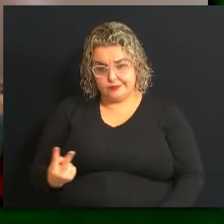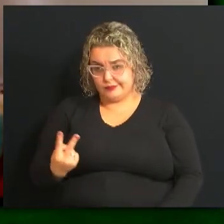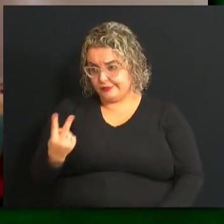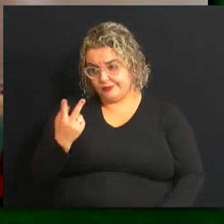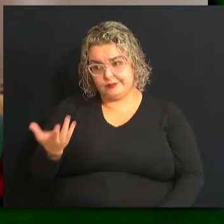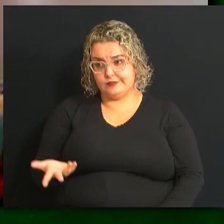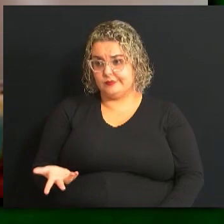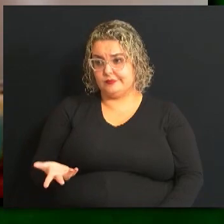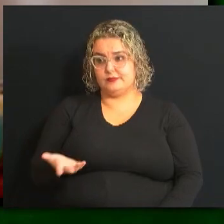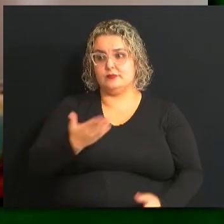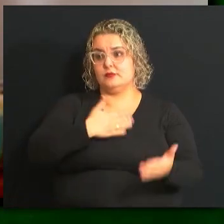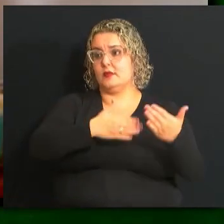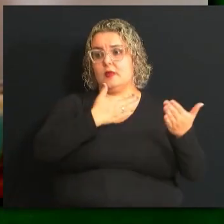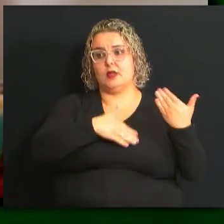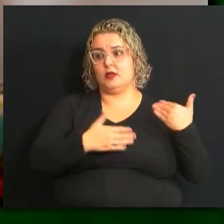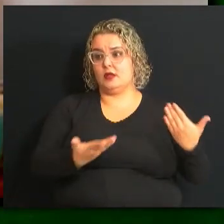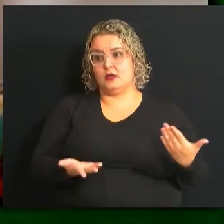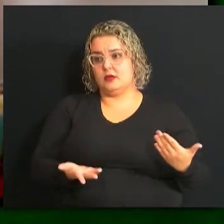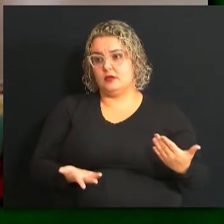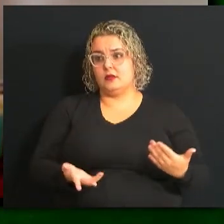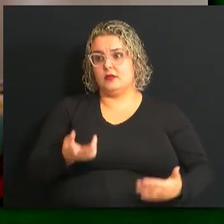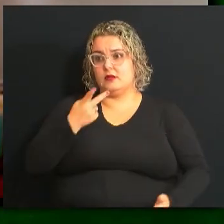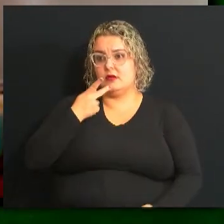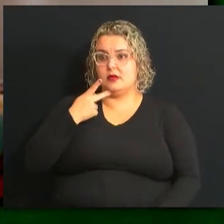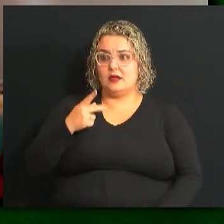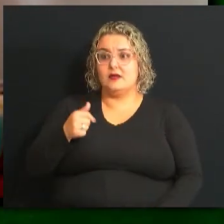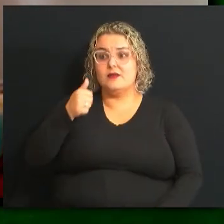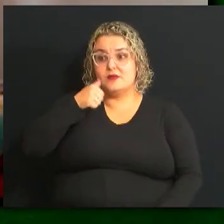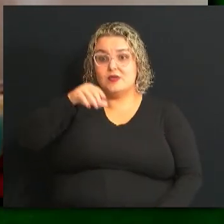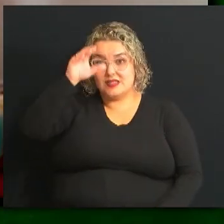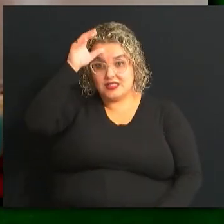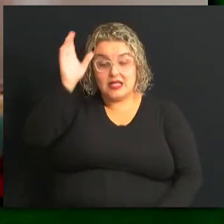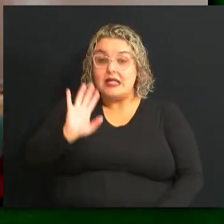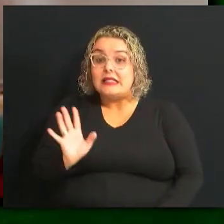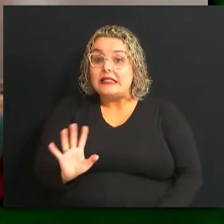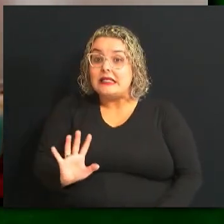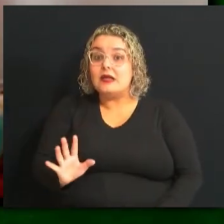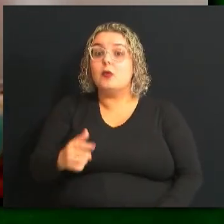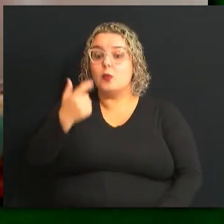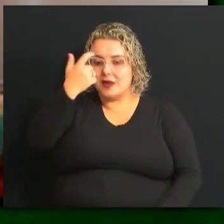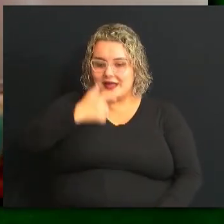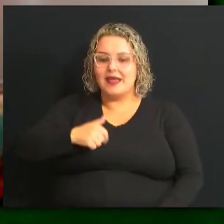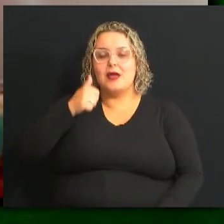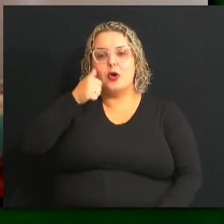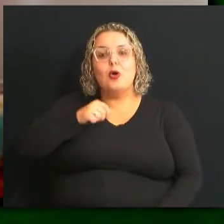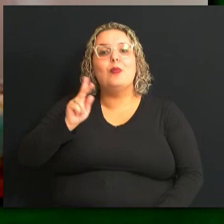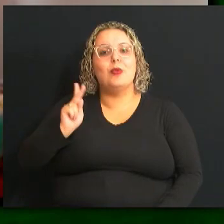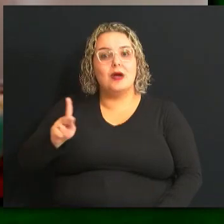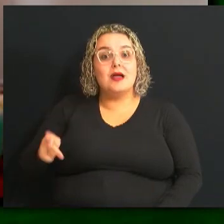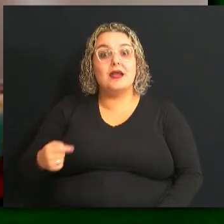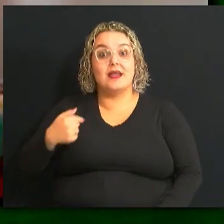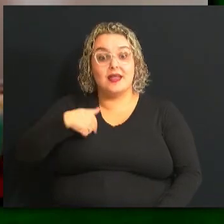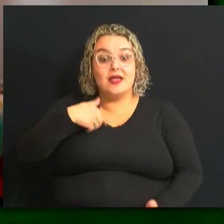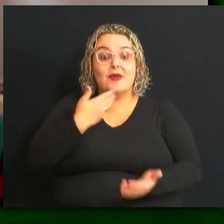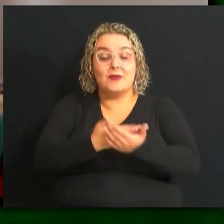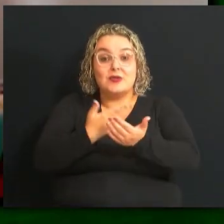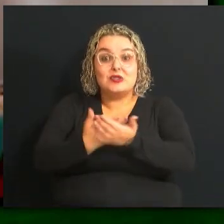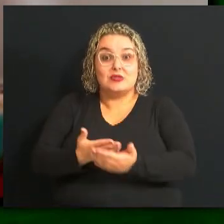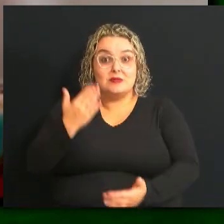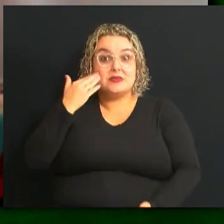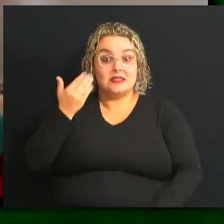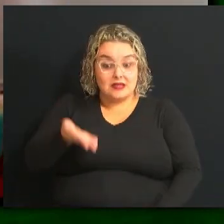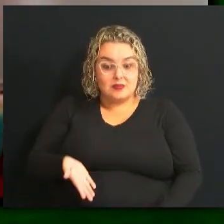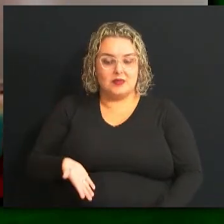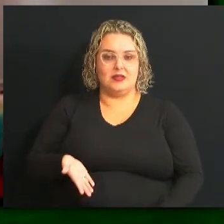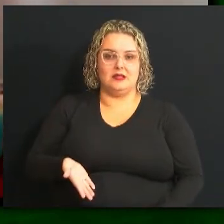pouco tempo atrás, a gente fala, você é tia? Não, eu sou professora, eu estudei para saber isso, né? E